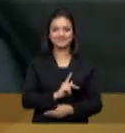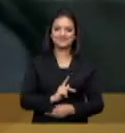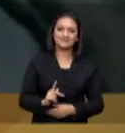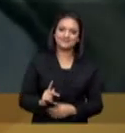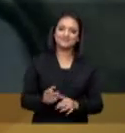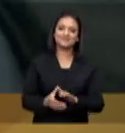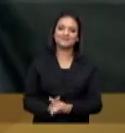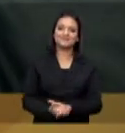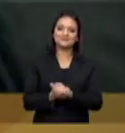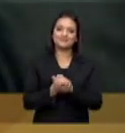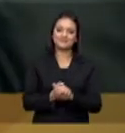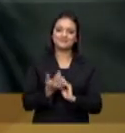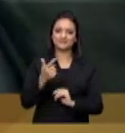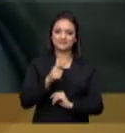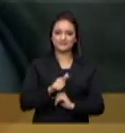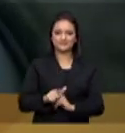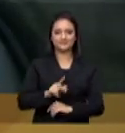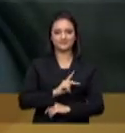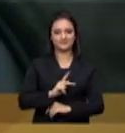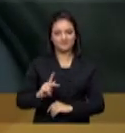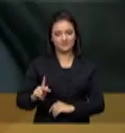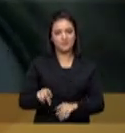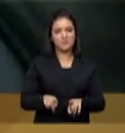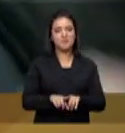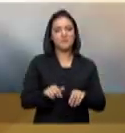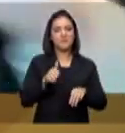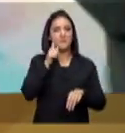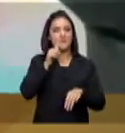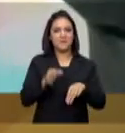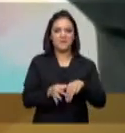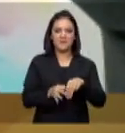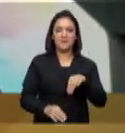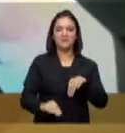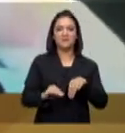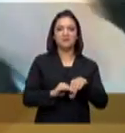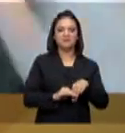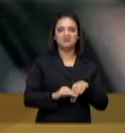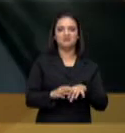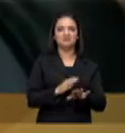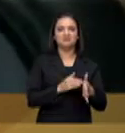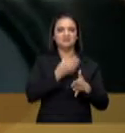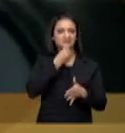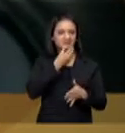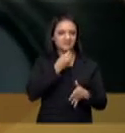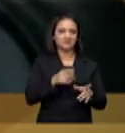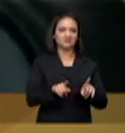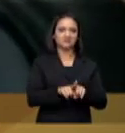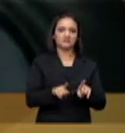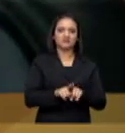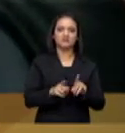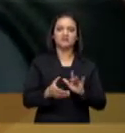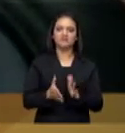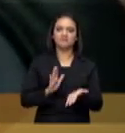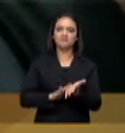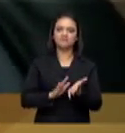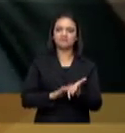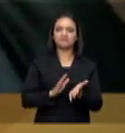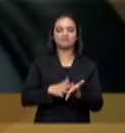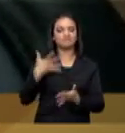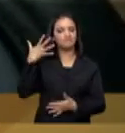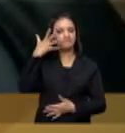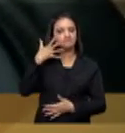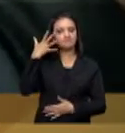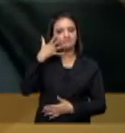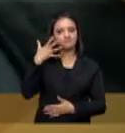Vossa Excelência, às eminentes ministras, aos eminentes pares. Saúdo as sustentações